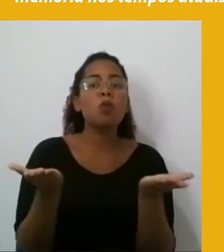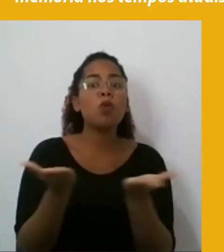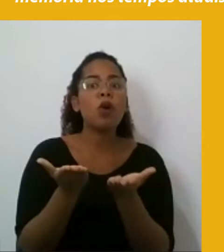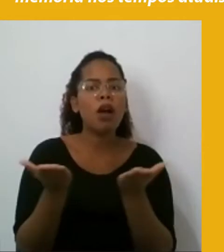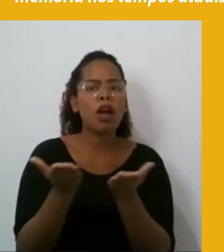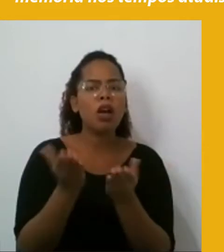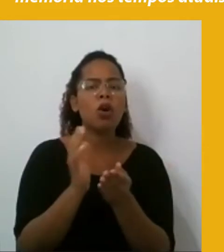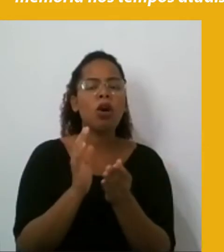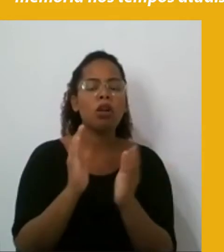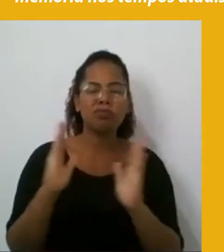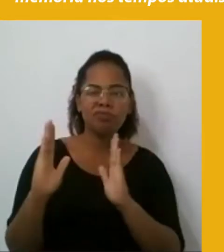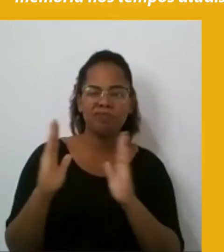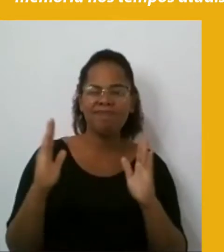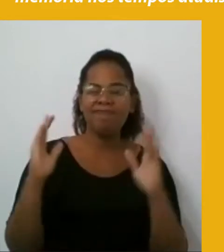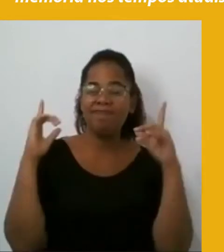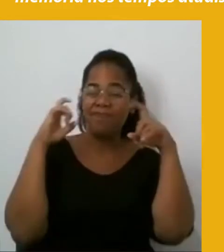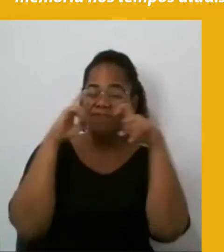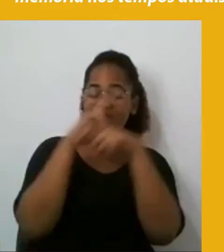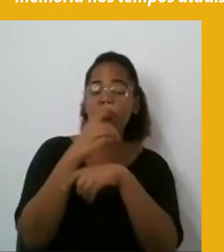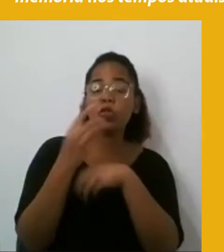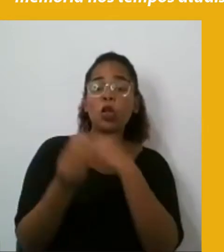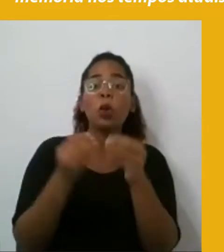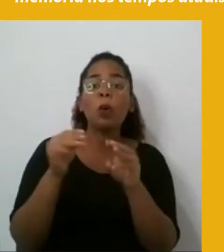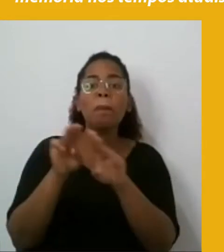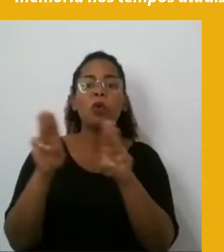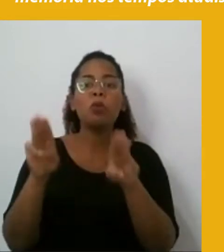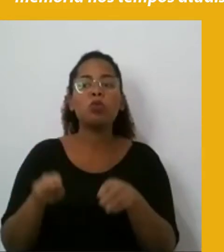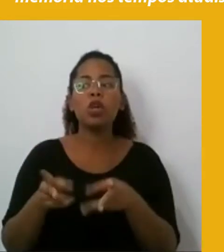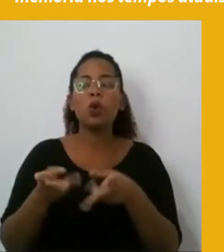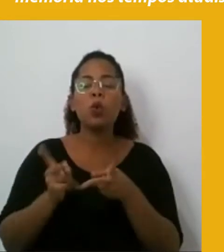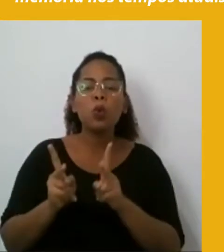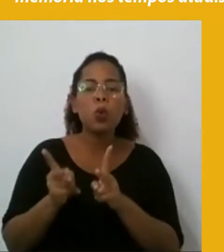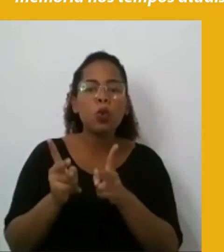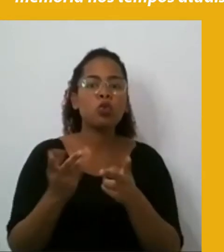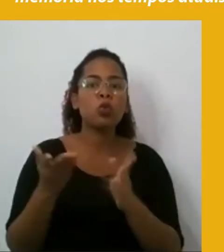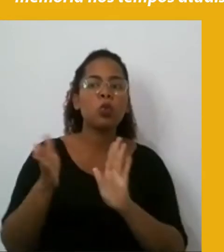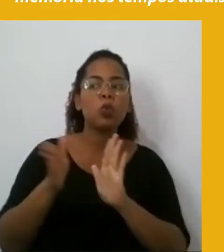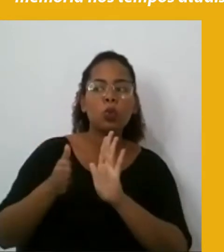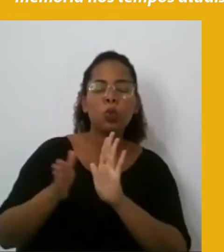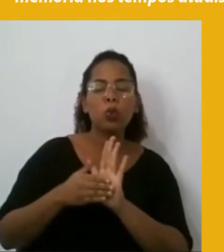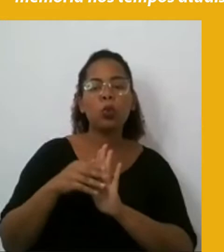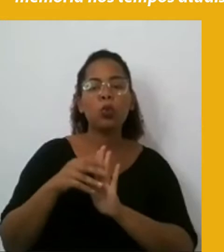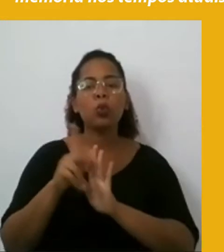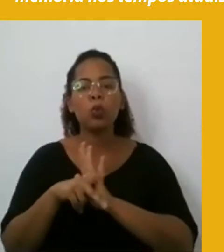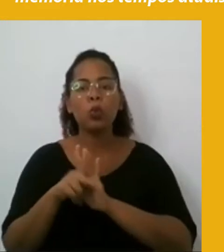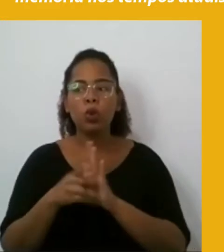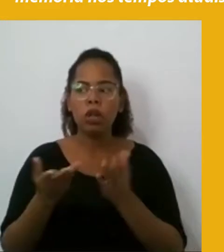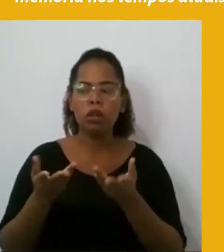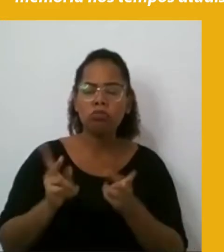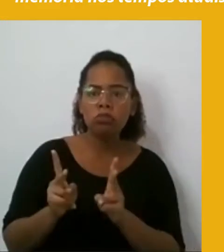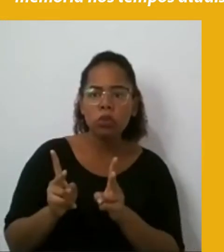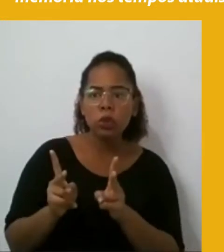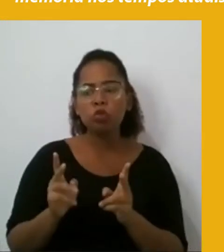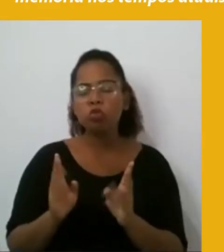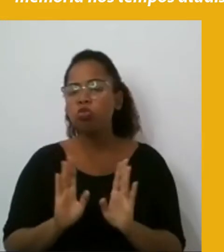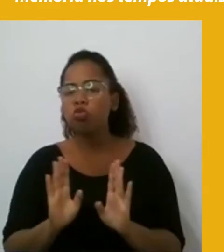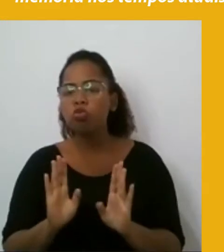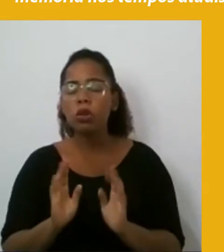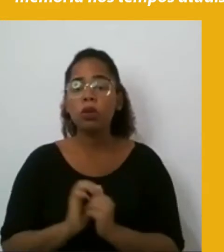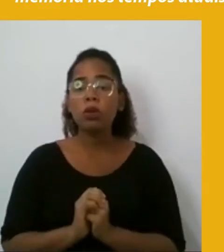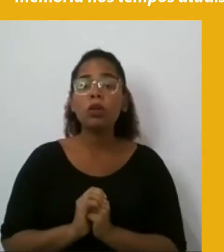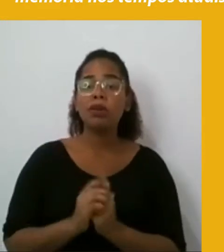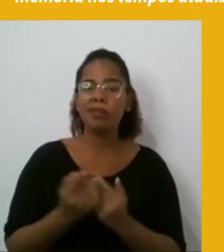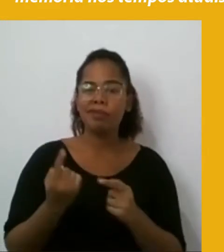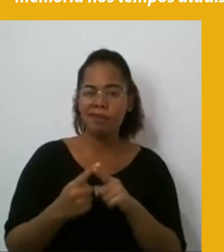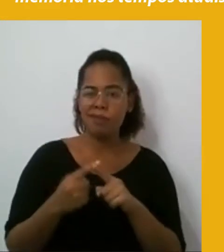sobreviver? Assim, estão sobrevivendo e se mantêm, continuam nessa perspectiva? Que, por exemplo, eu assisti a um vídeo